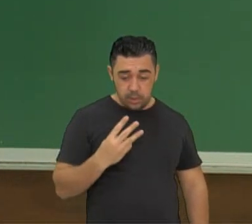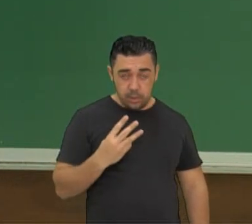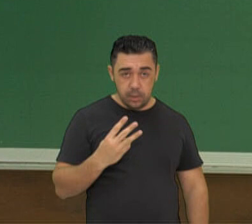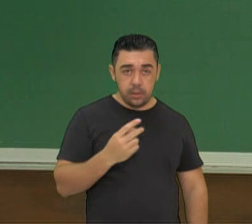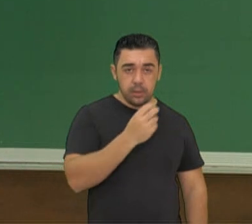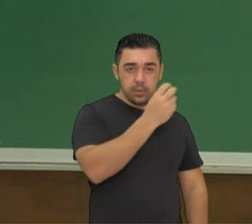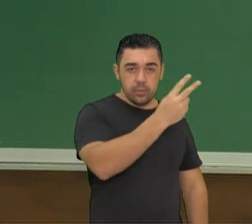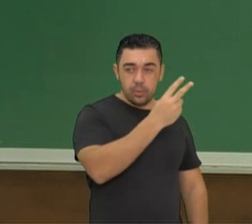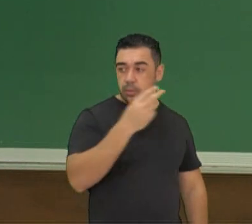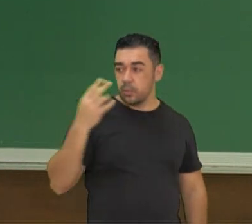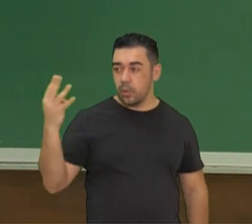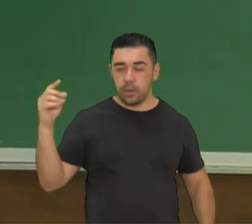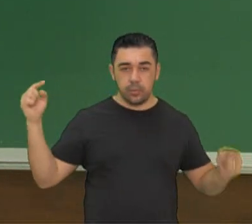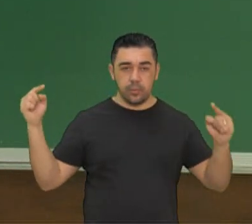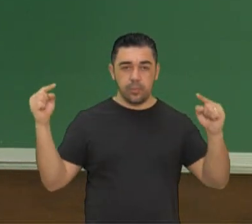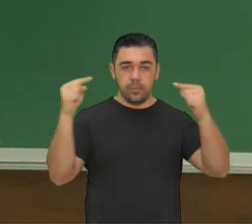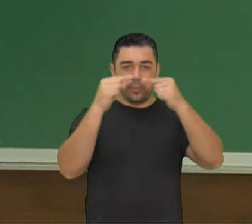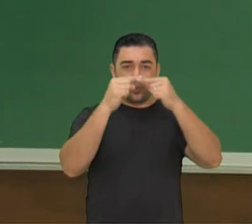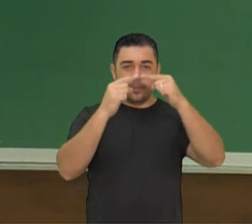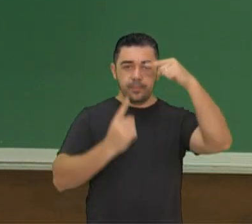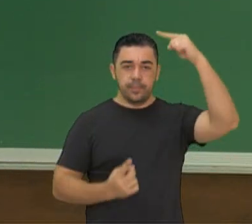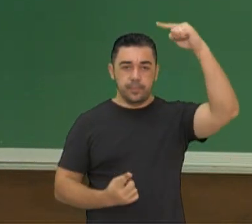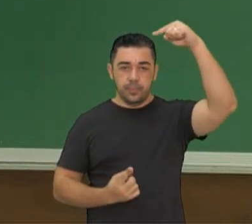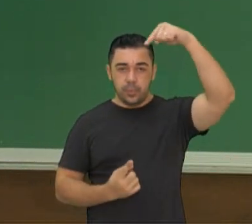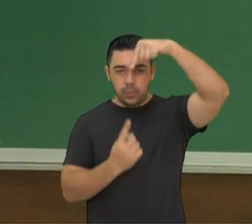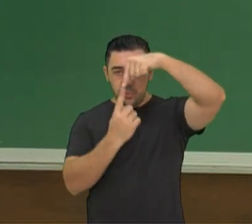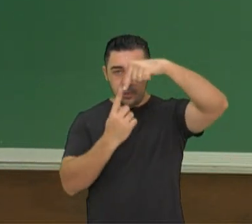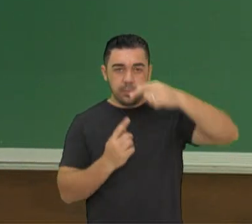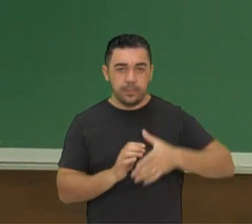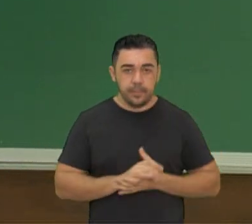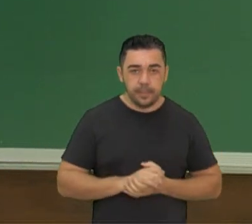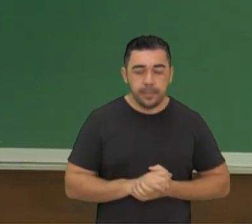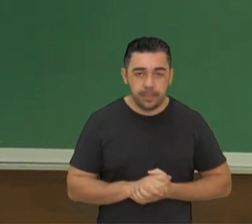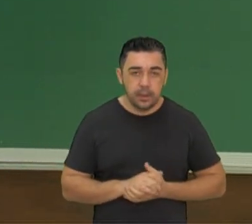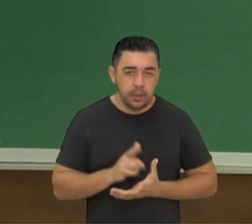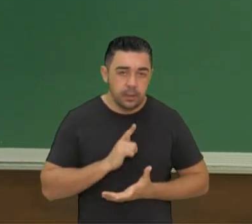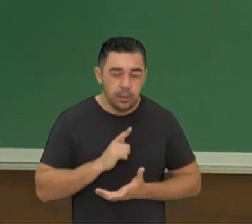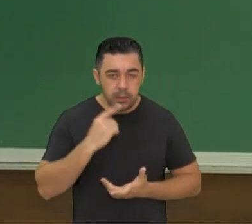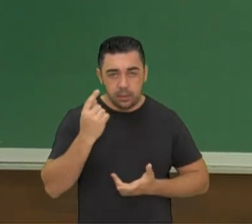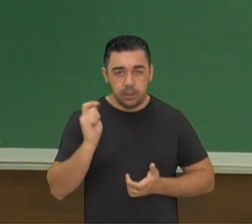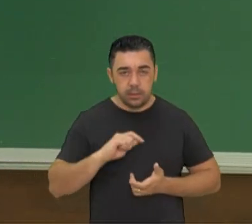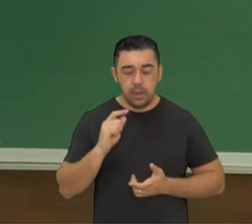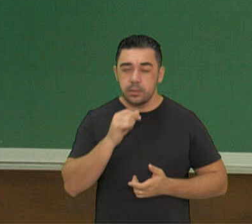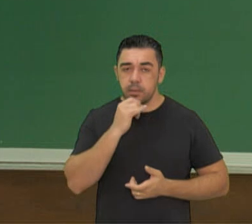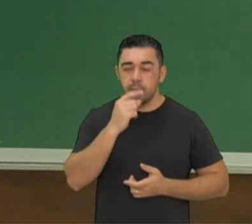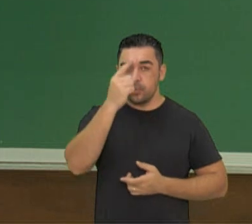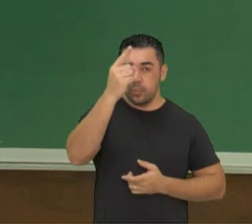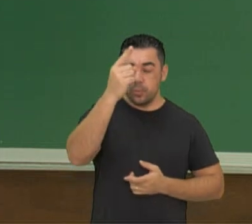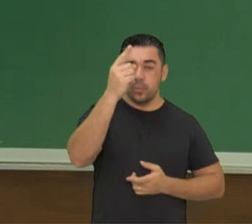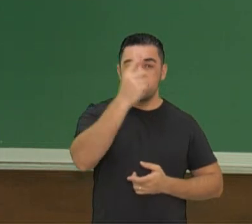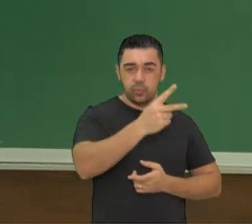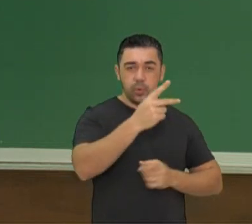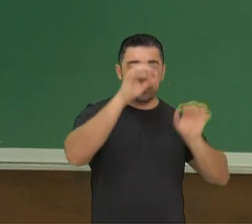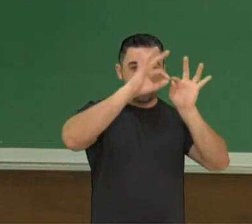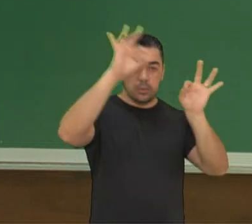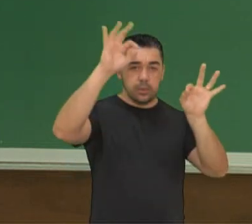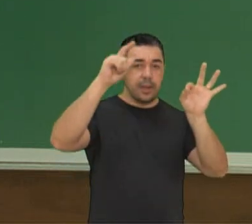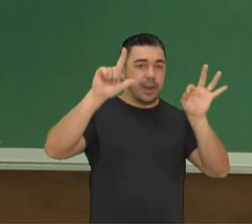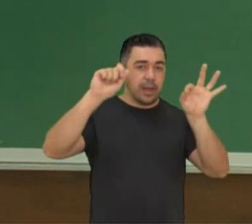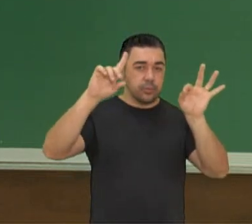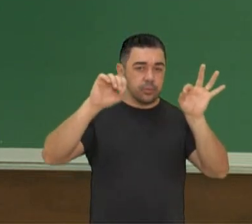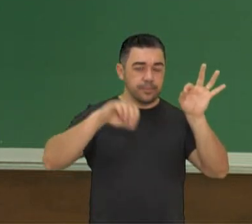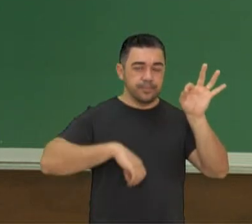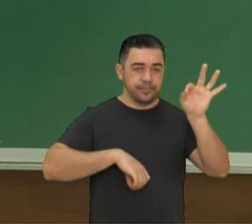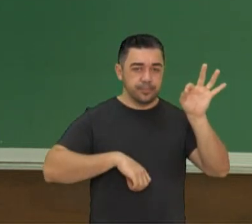Se você ligar um número com o número seguinte, com antecessor ou com sucessor, você tem um lado. Se você ligar com qualquer outro